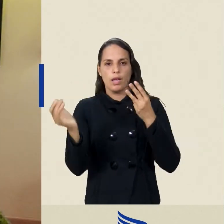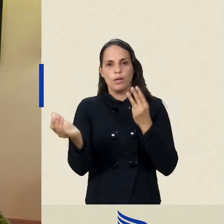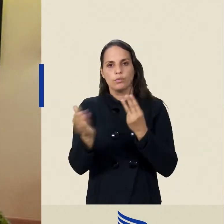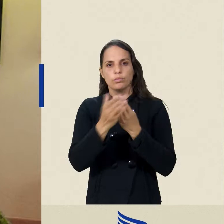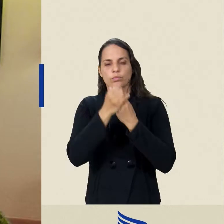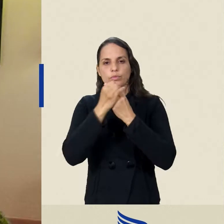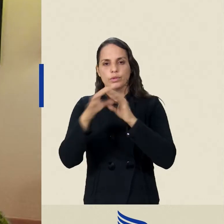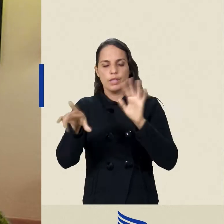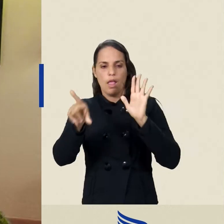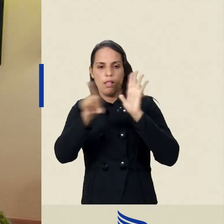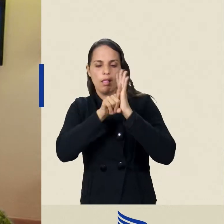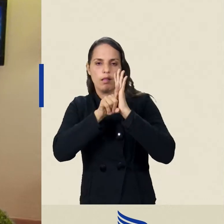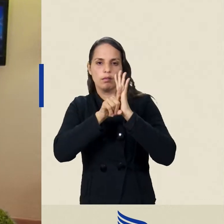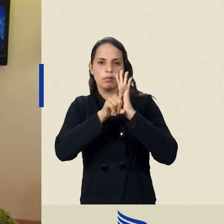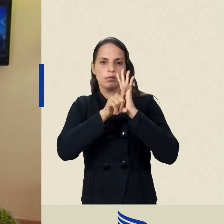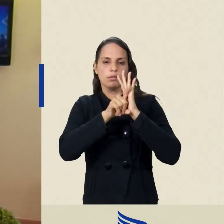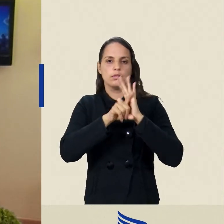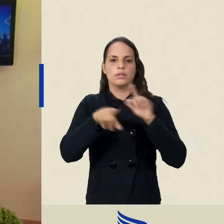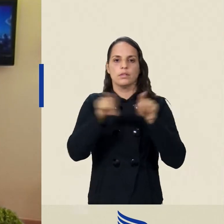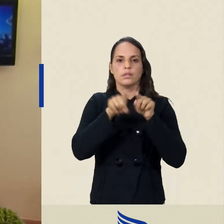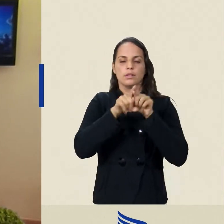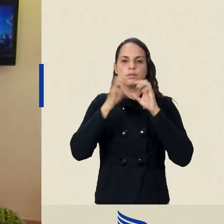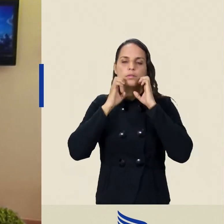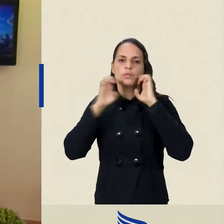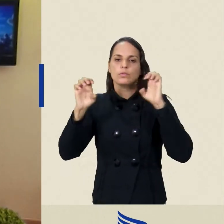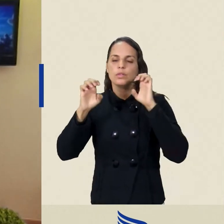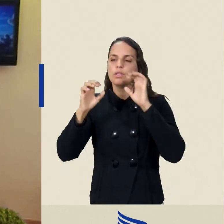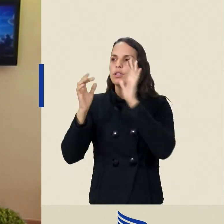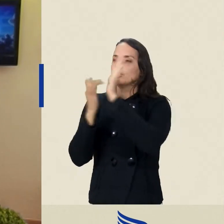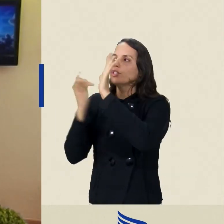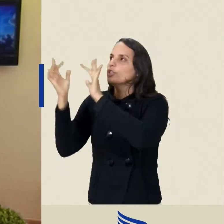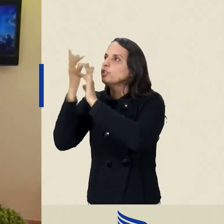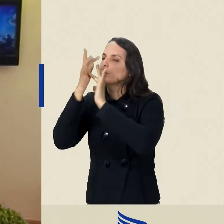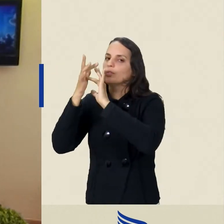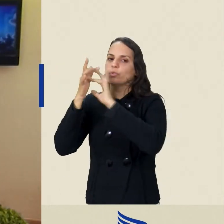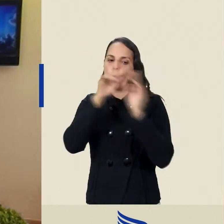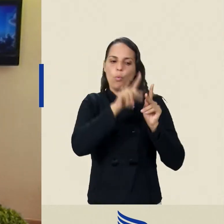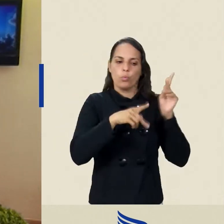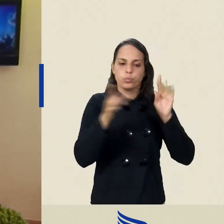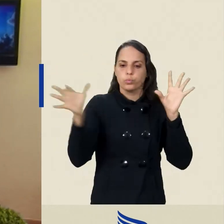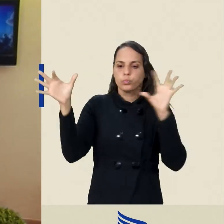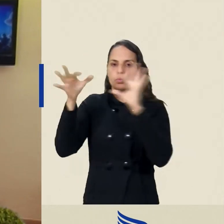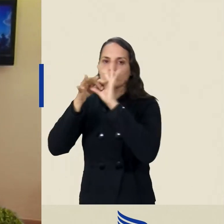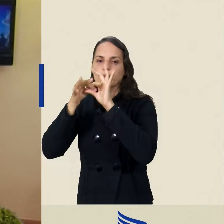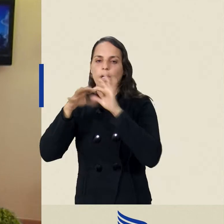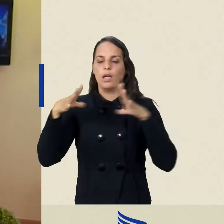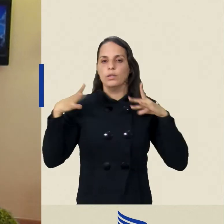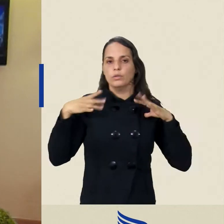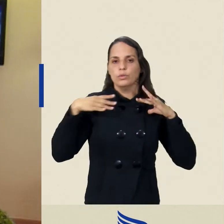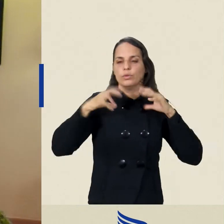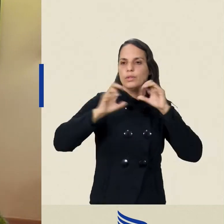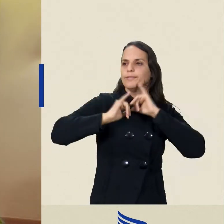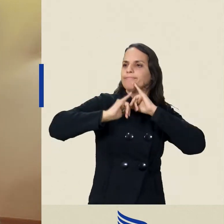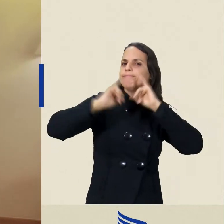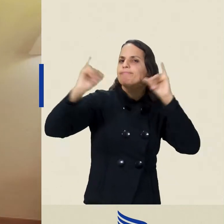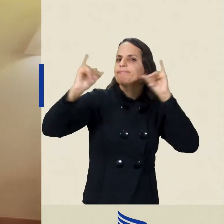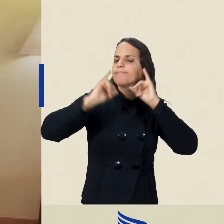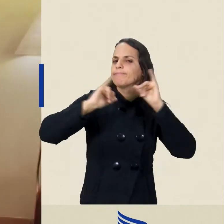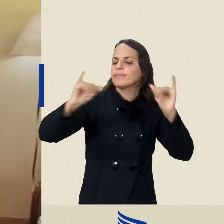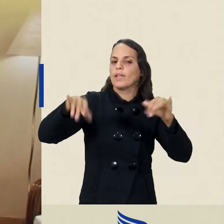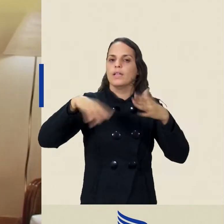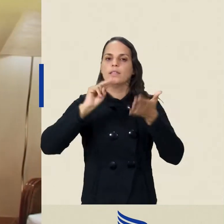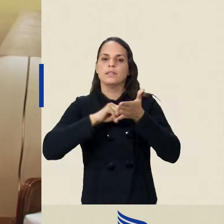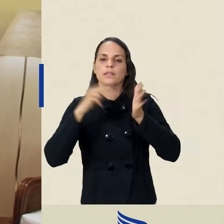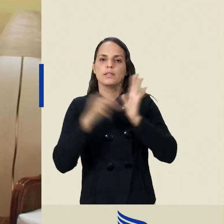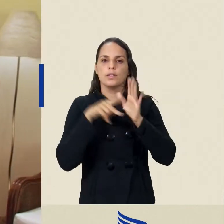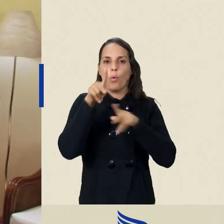ao evangelho, Cristo ao seu povo. Os anjos que proclamam a tríplice mensagem angélica simbolizam o povo que leva o